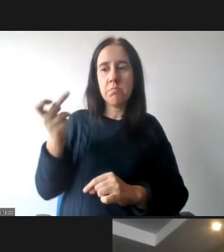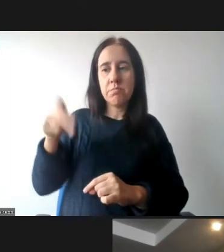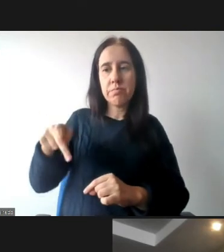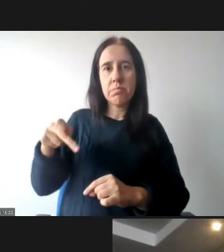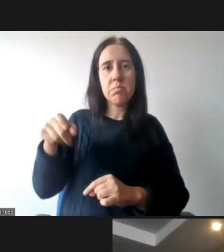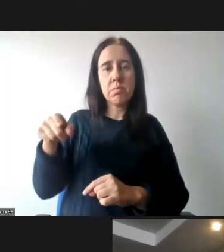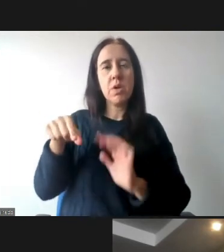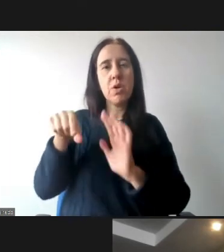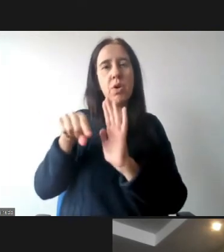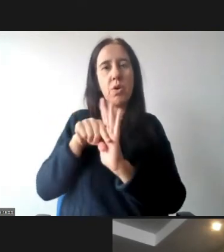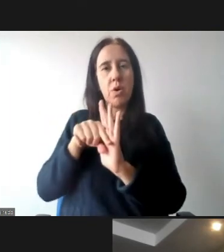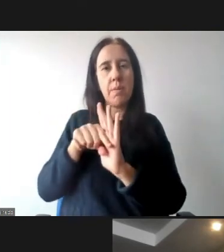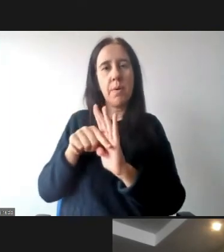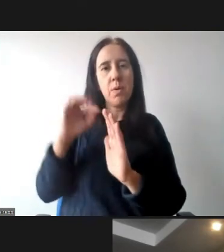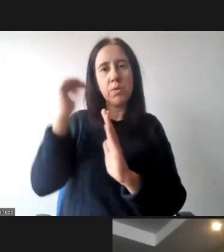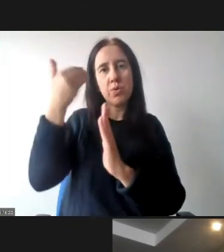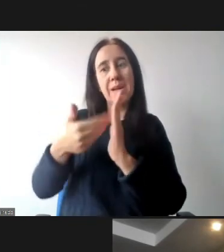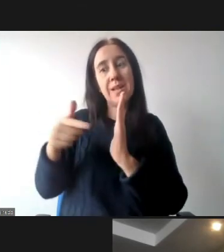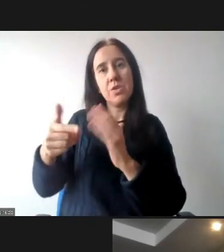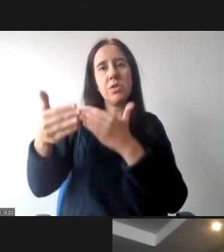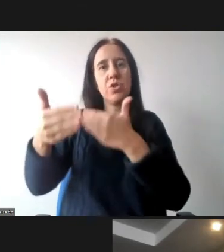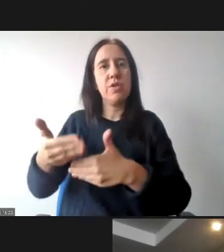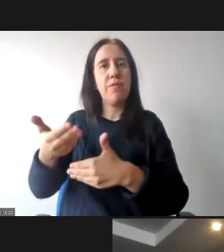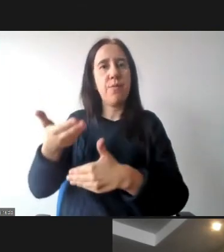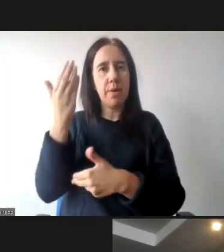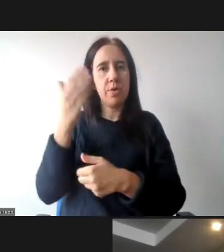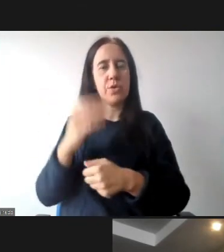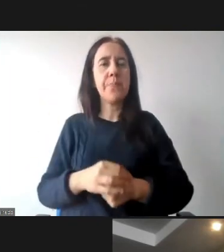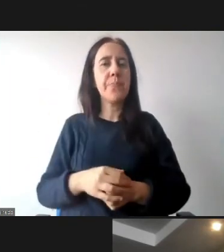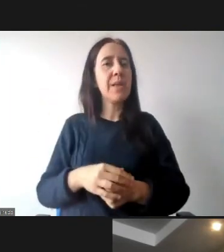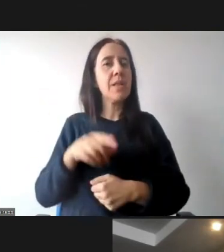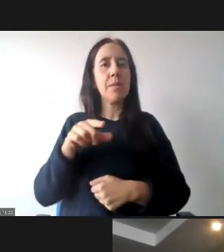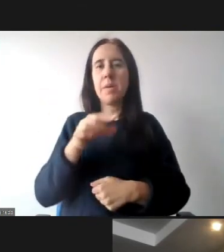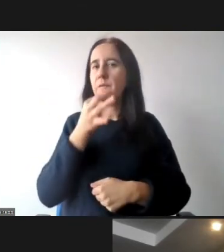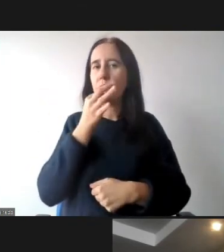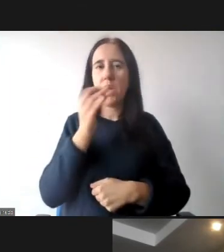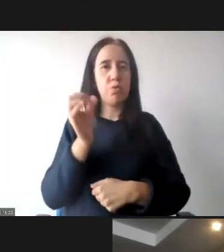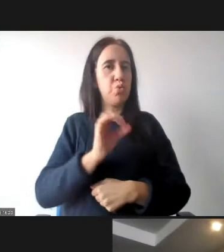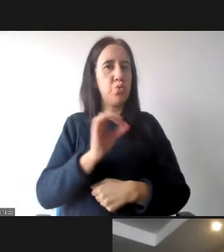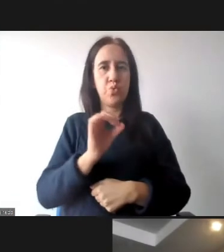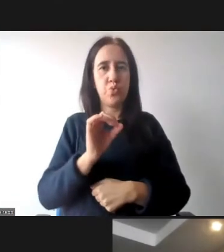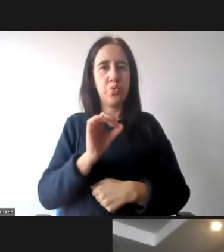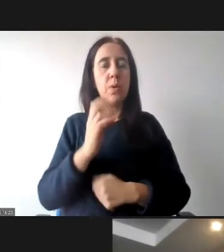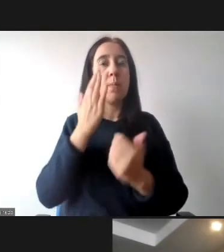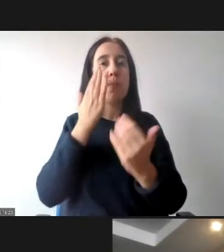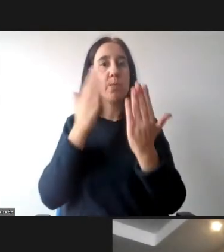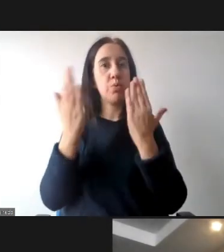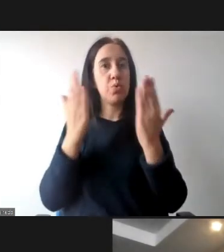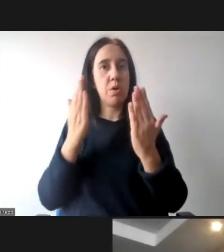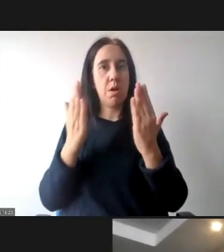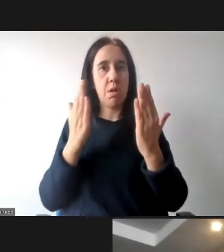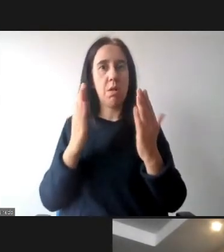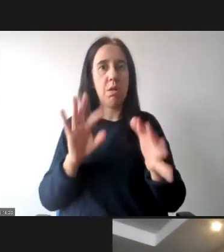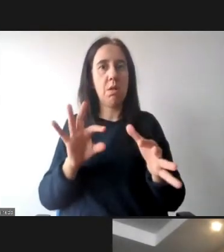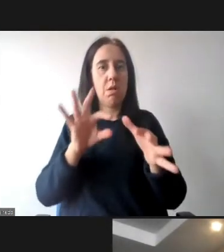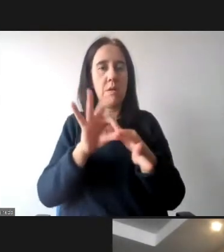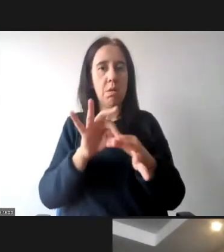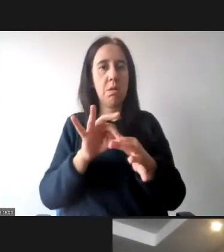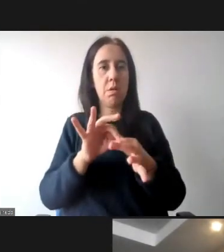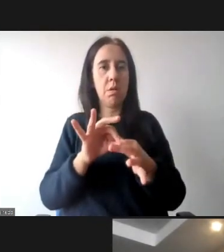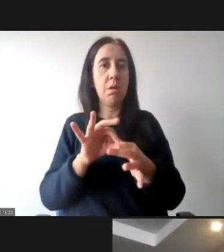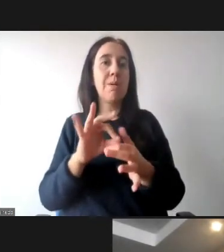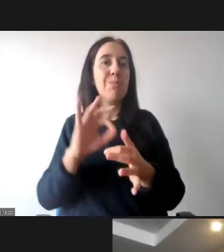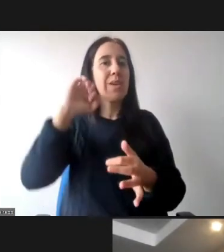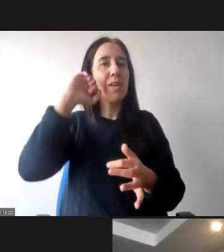da norma constitucional. Também não se fala aqui da proporcionalidade enquanto proibição do